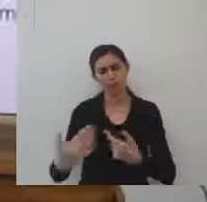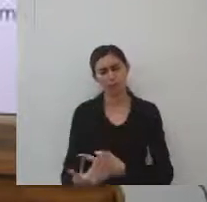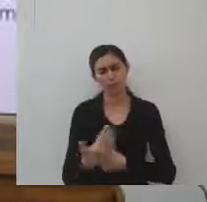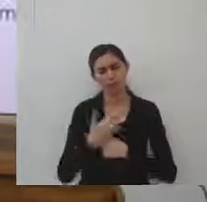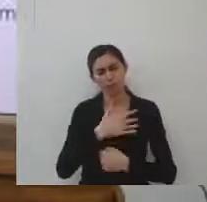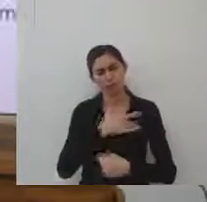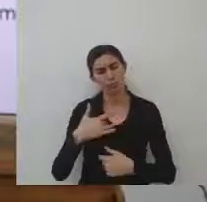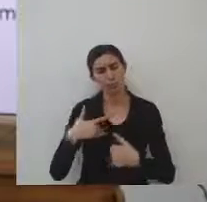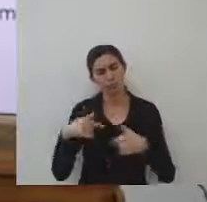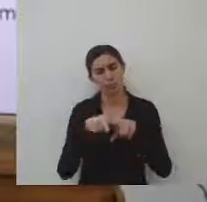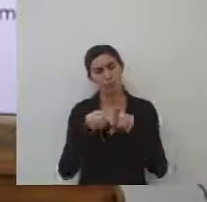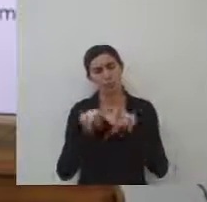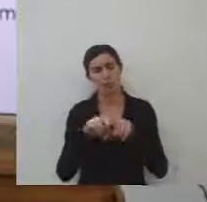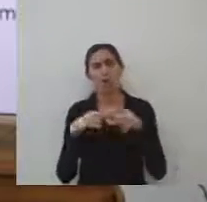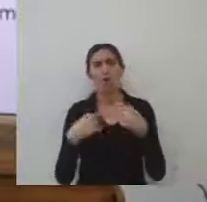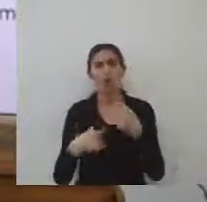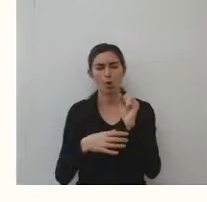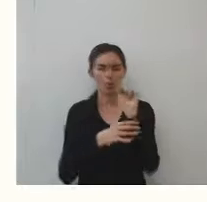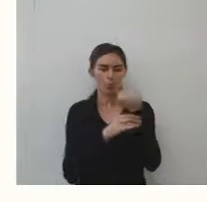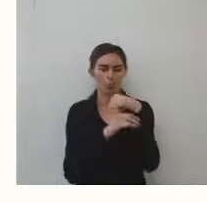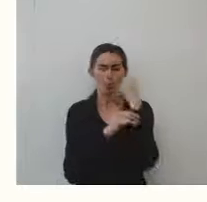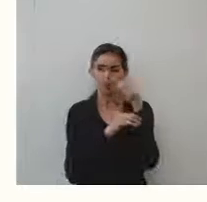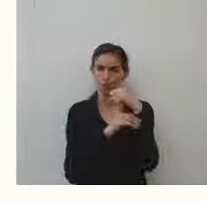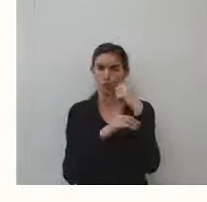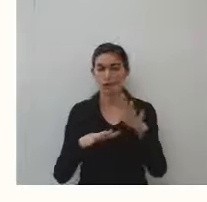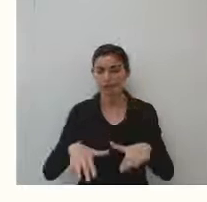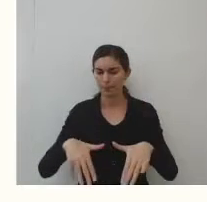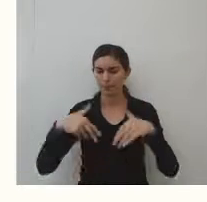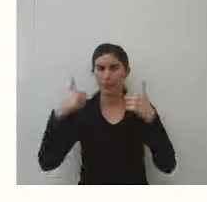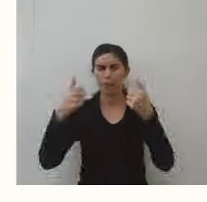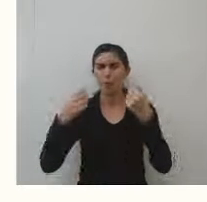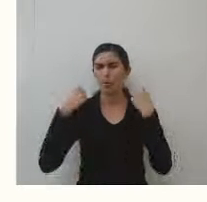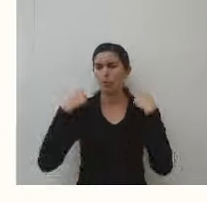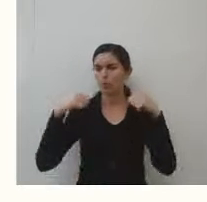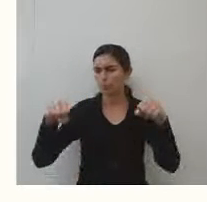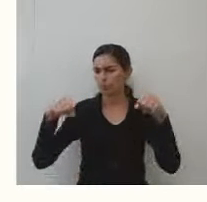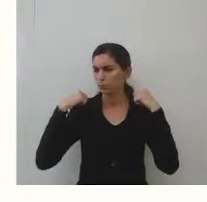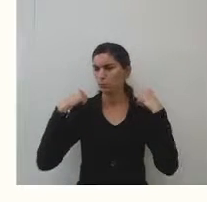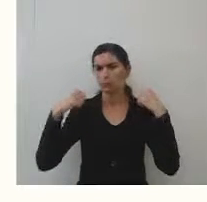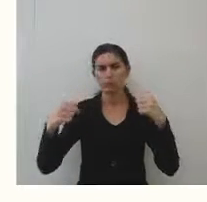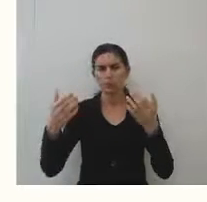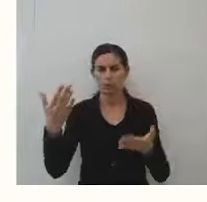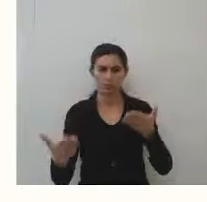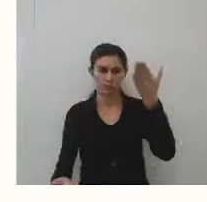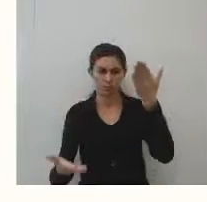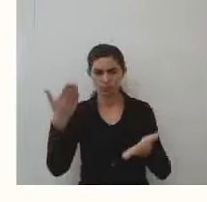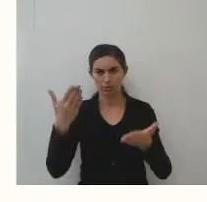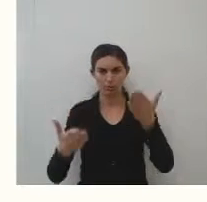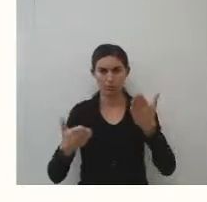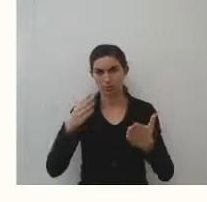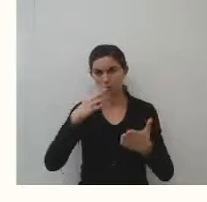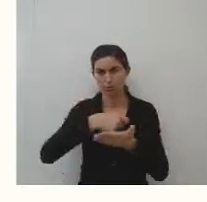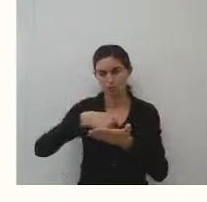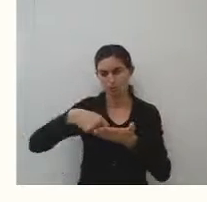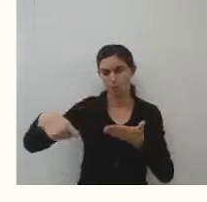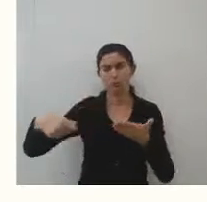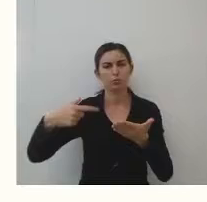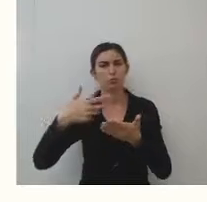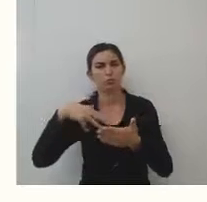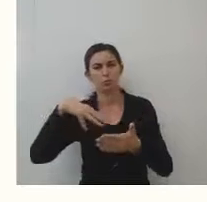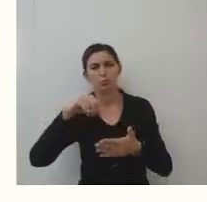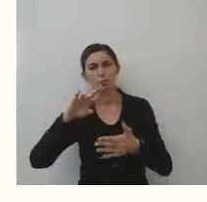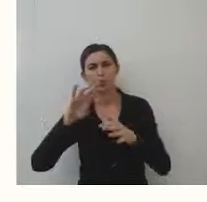saúde. Coordenação motora. Melhora a agilidade, equilíbrio e a coordenação motora. Porque